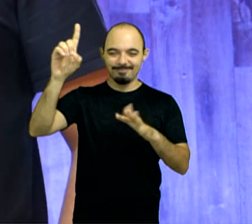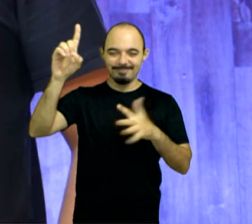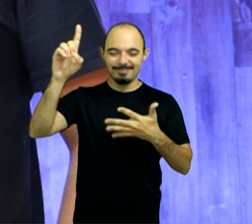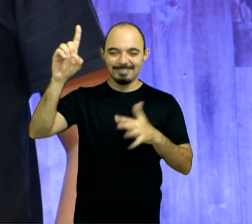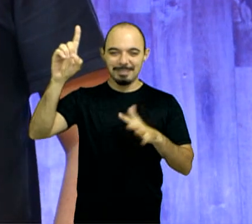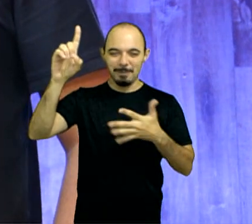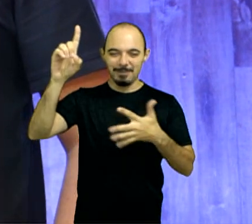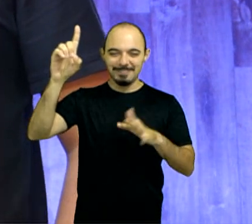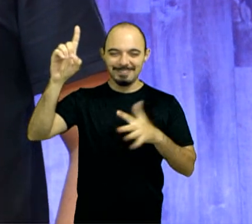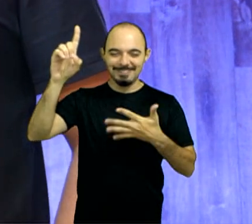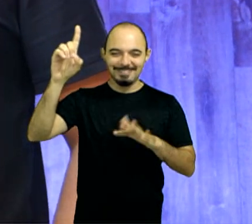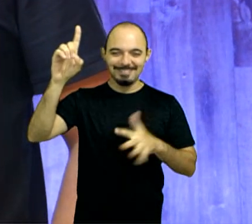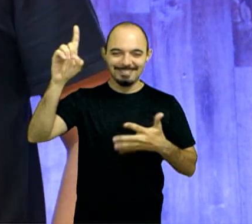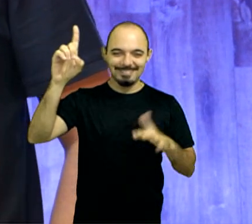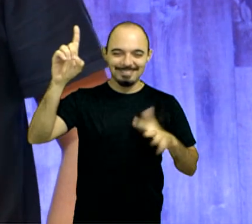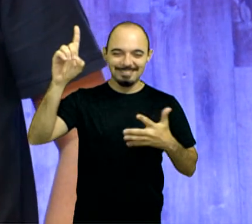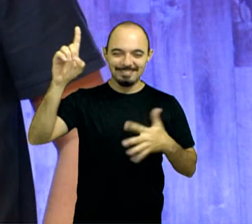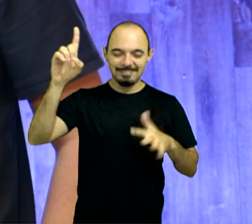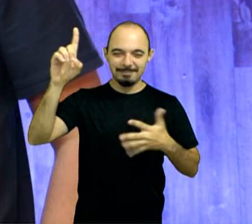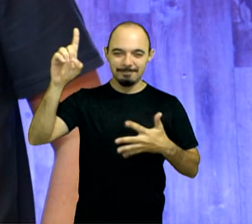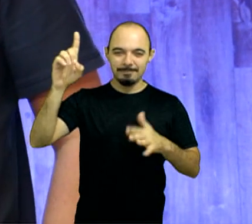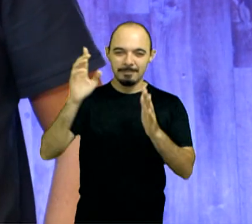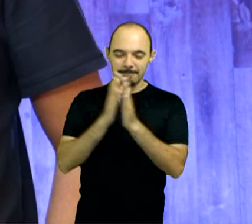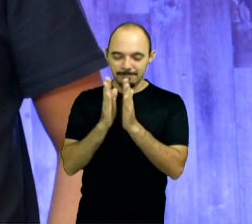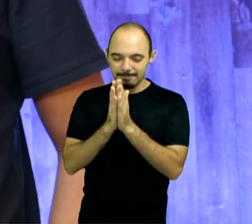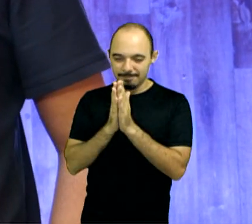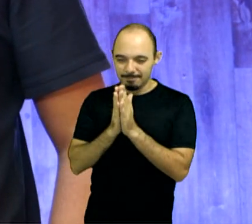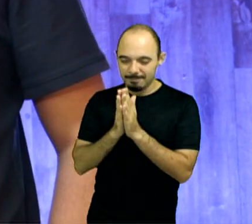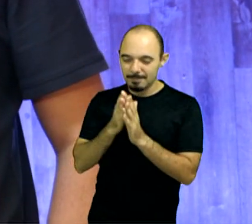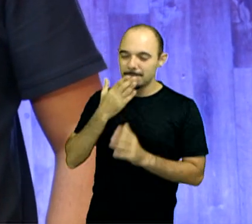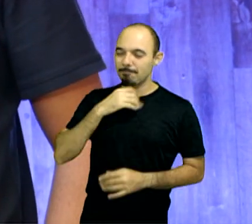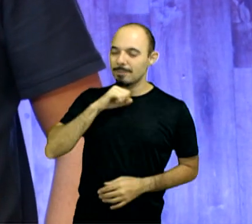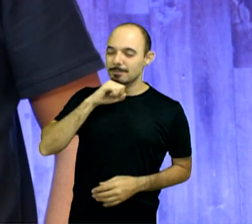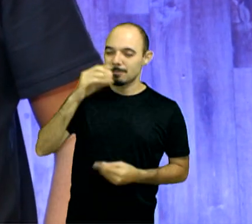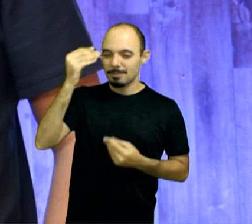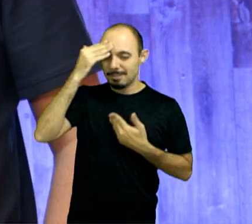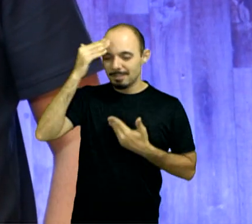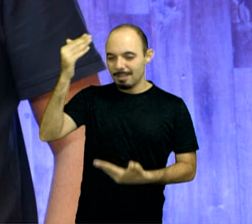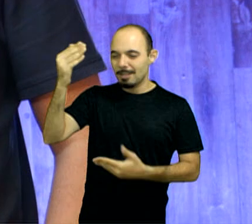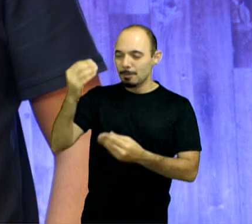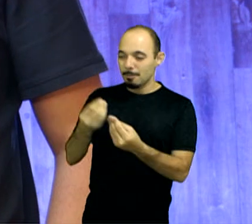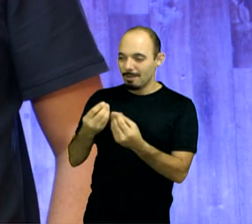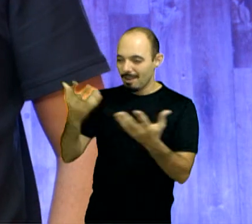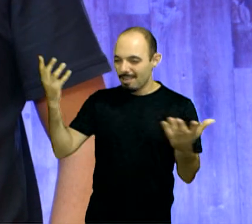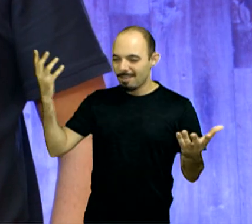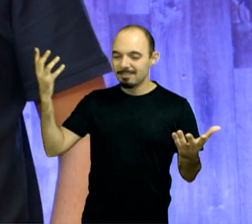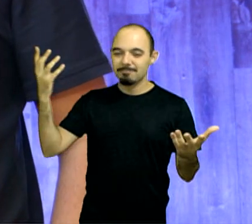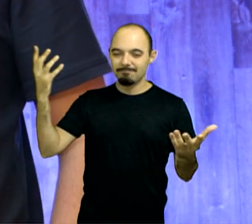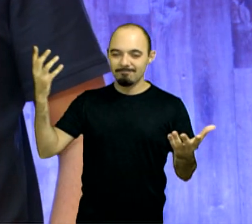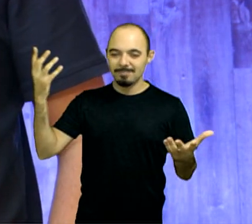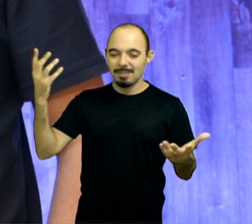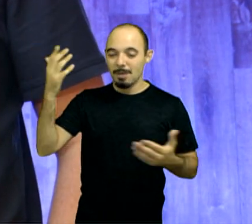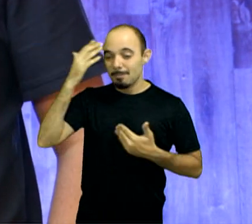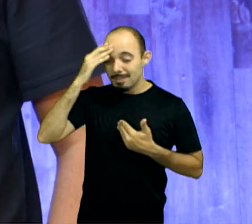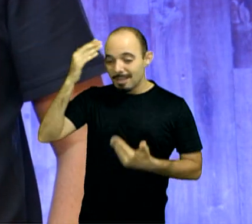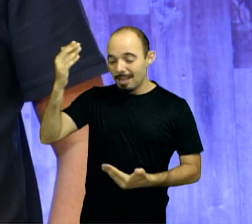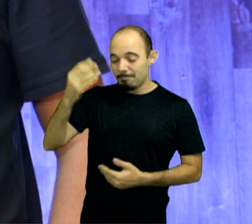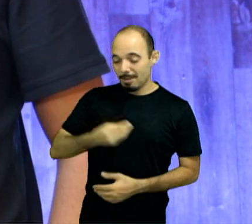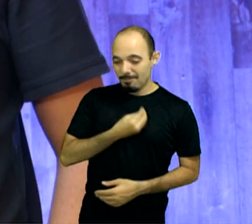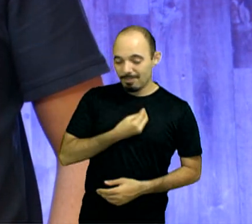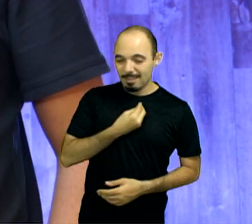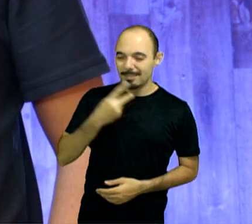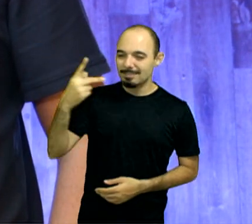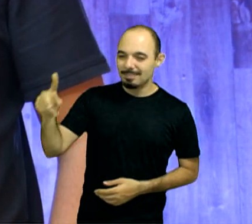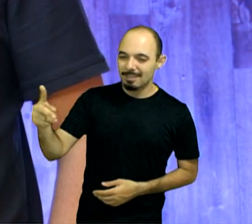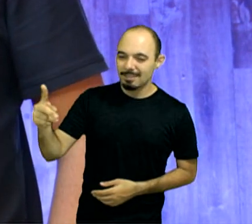Vamos orar. Pai, muito obrigado por esse milagre. Muito obrigado pela vida do Marcelo,